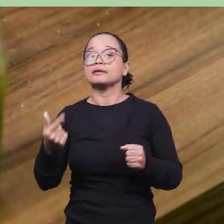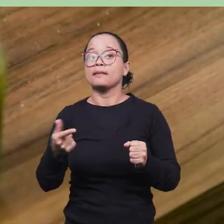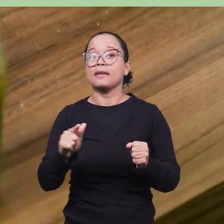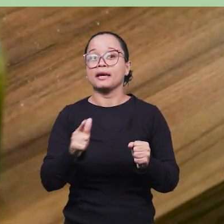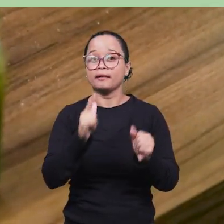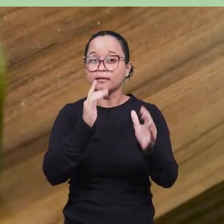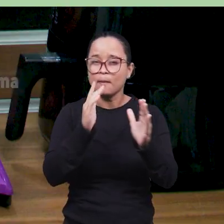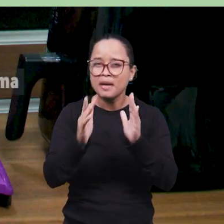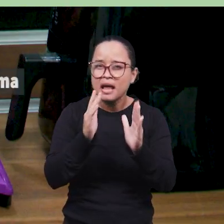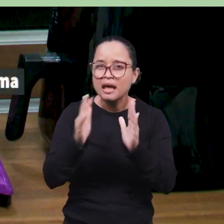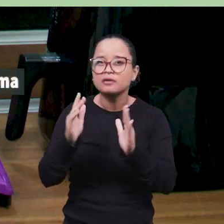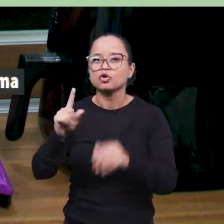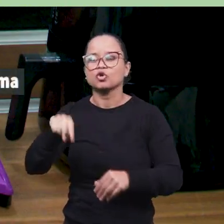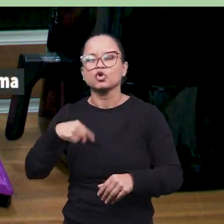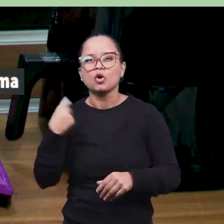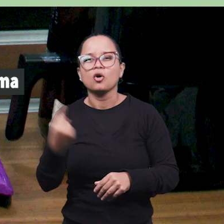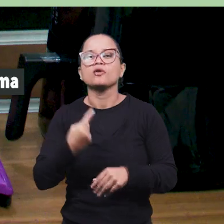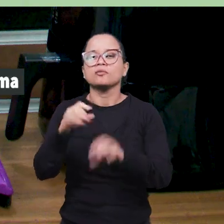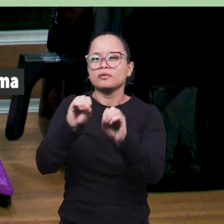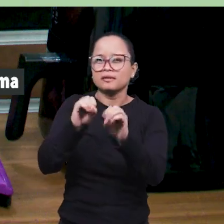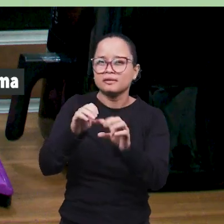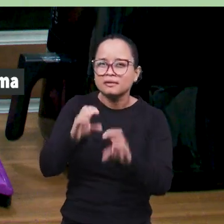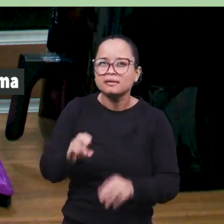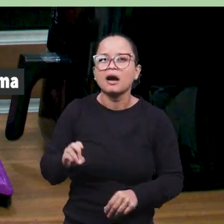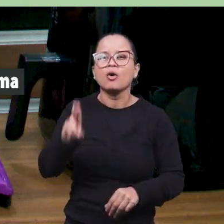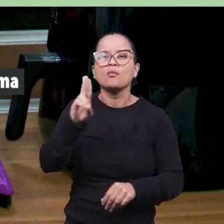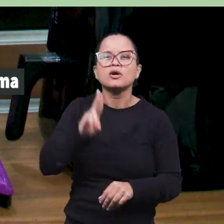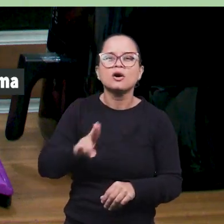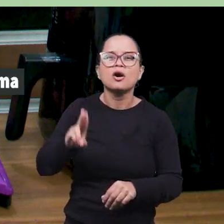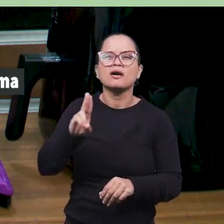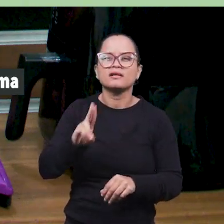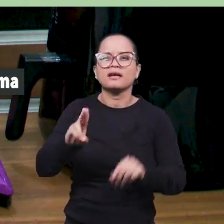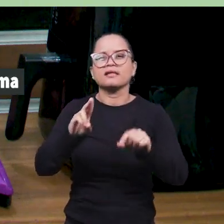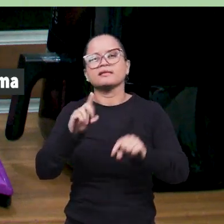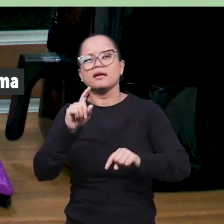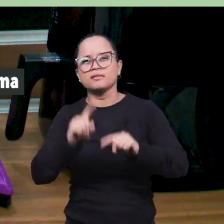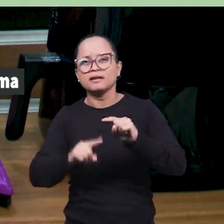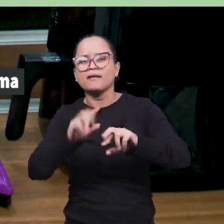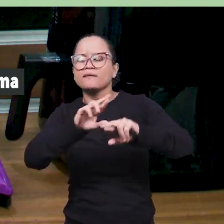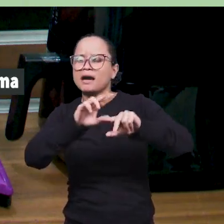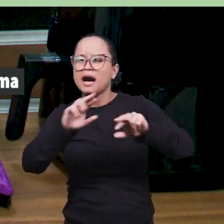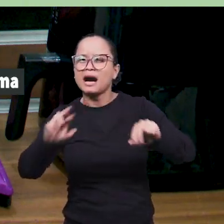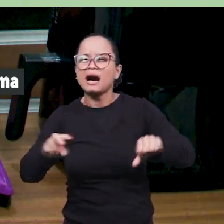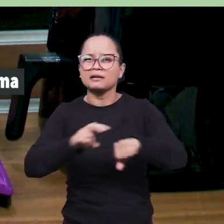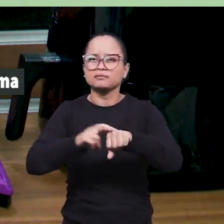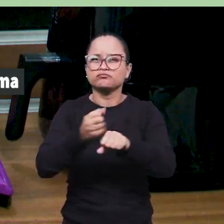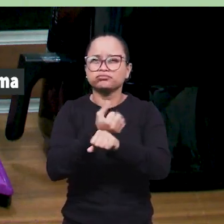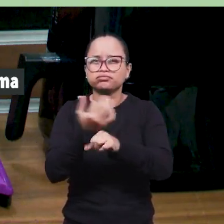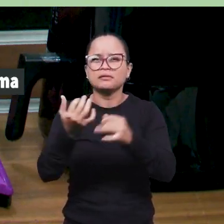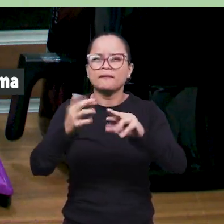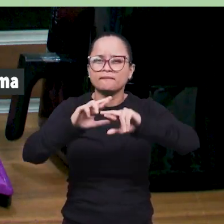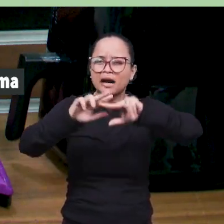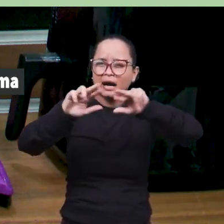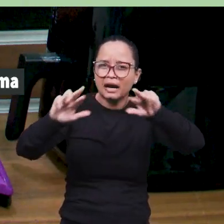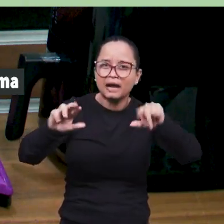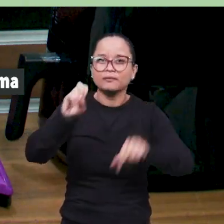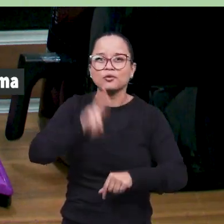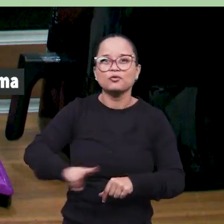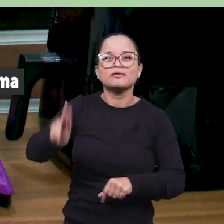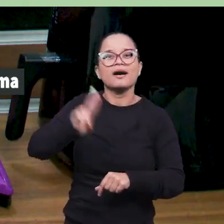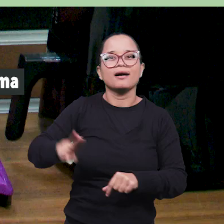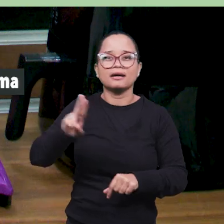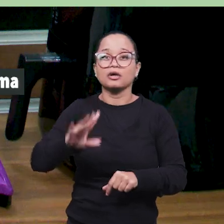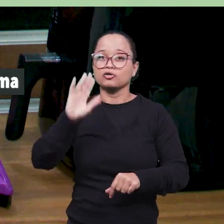vai ensinando vocês a temperarem também, a usarem especiarias, usarem ervas. Inclusive, já tem um programa aí